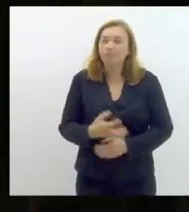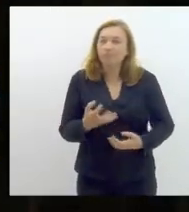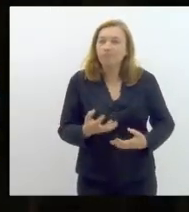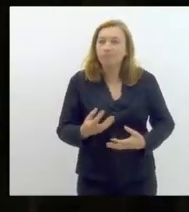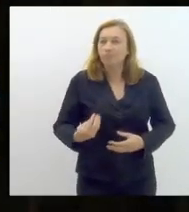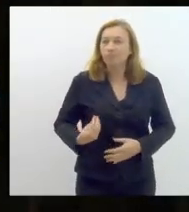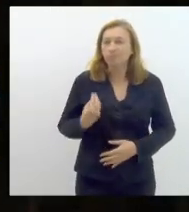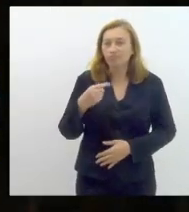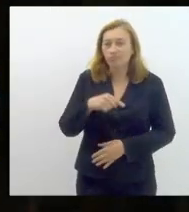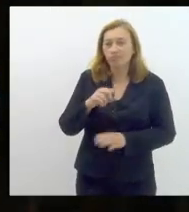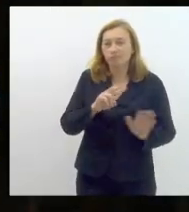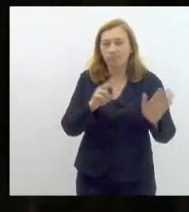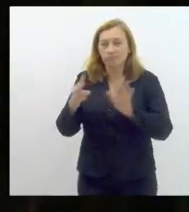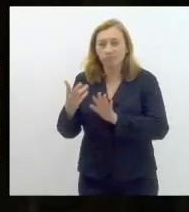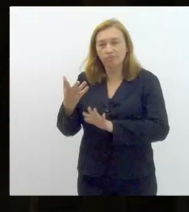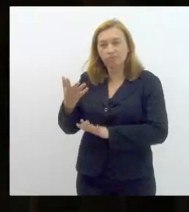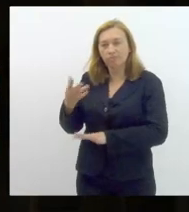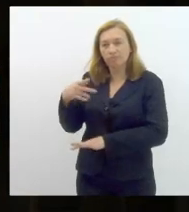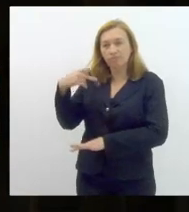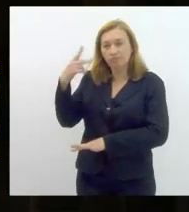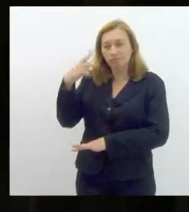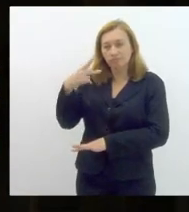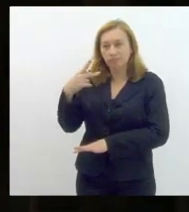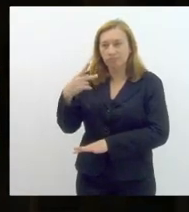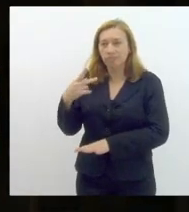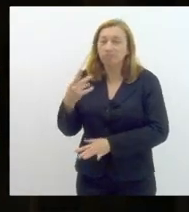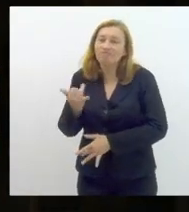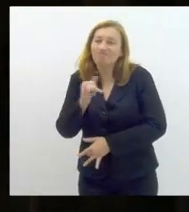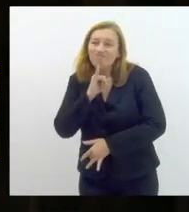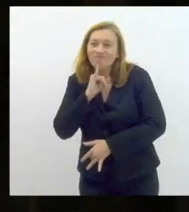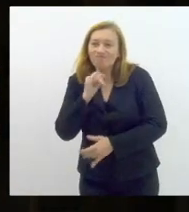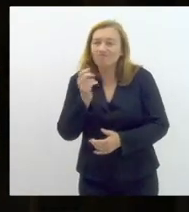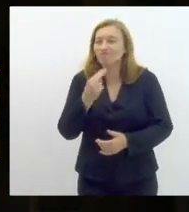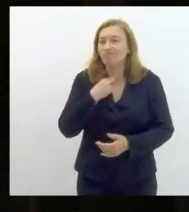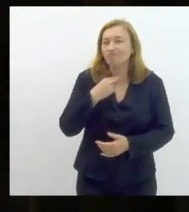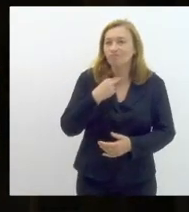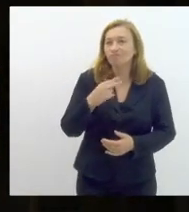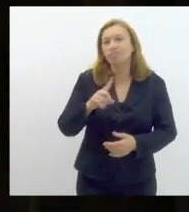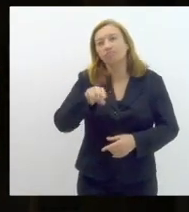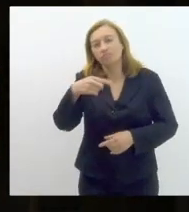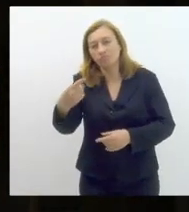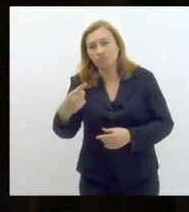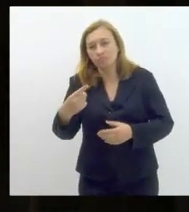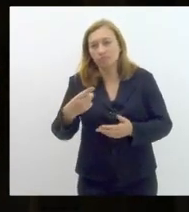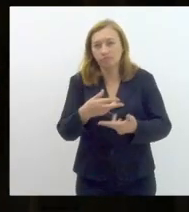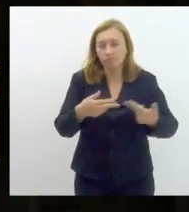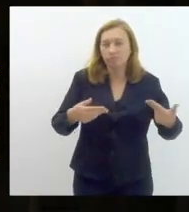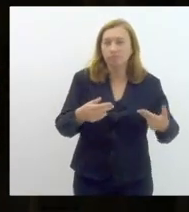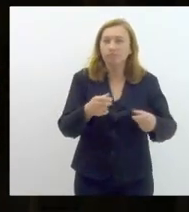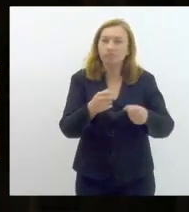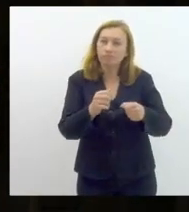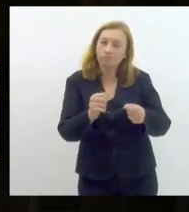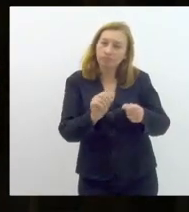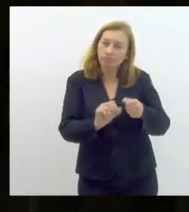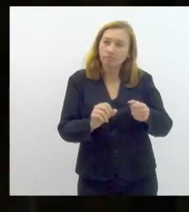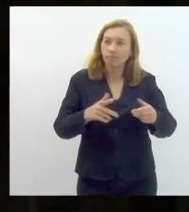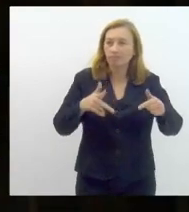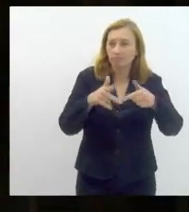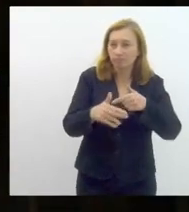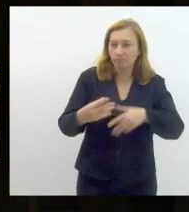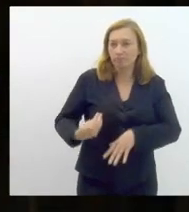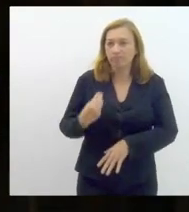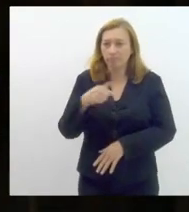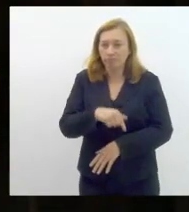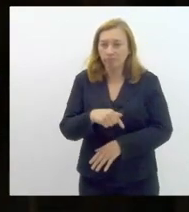poder estar presente na semana parlamentar com vocês, mas infelizmente não vai ser possível. Eu tenho algumas outras obrigações ao longo da semana que me impedem de estar